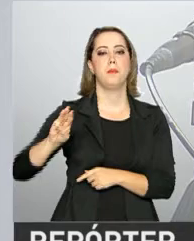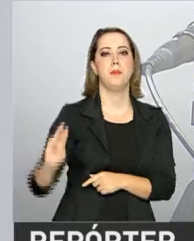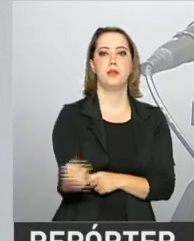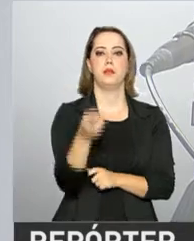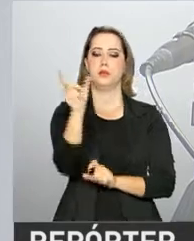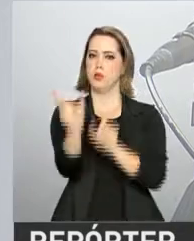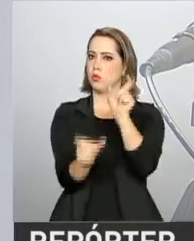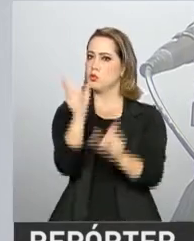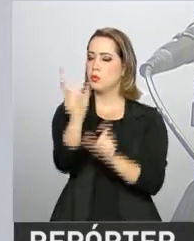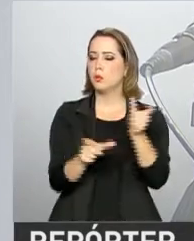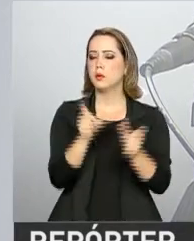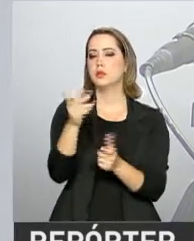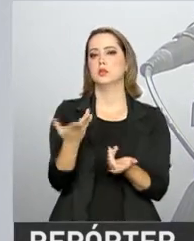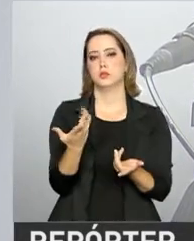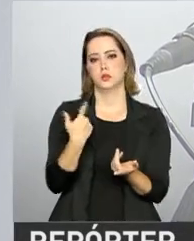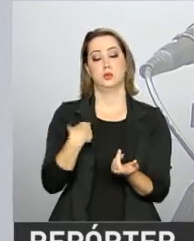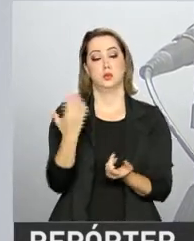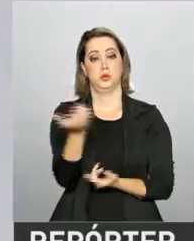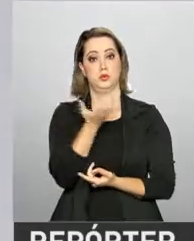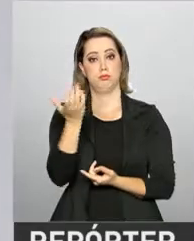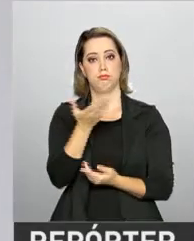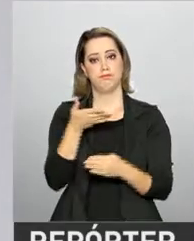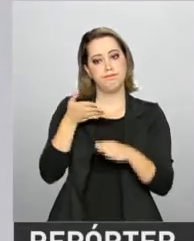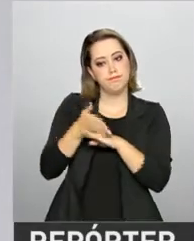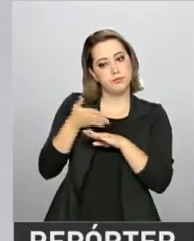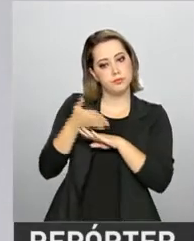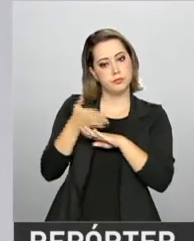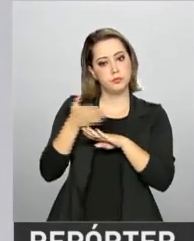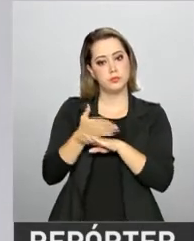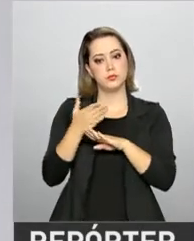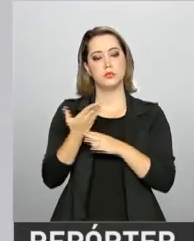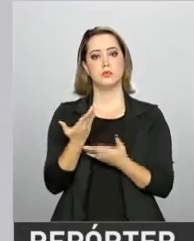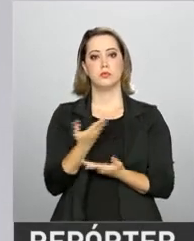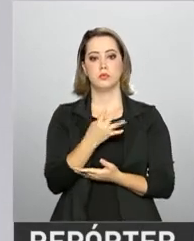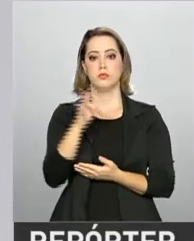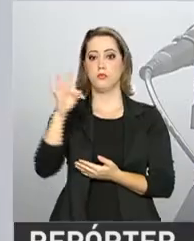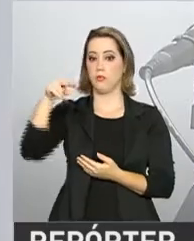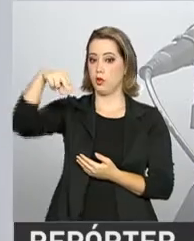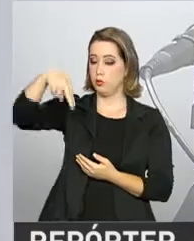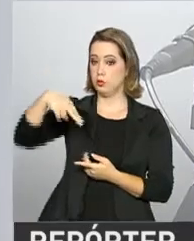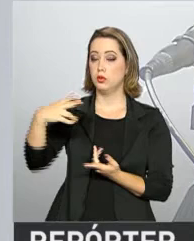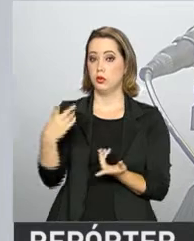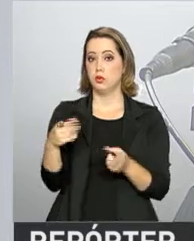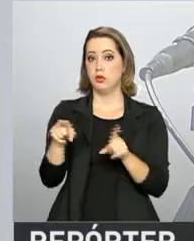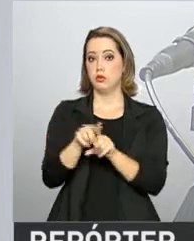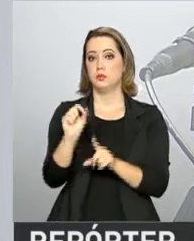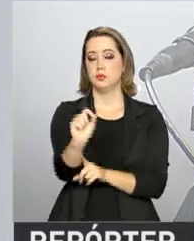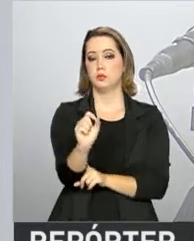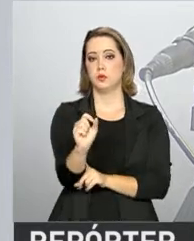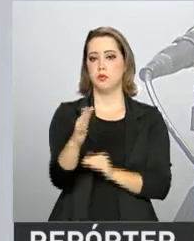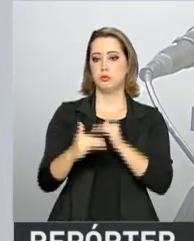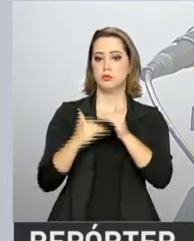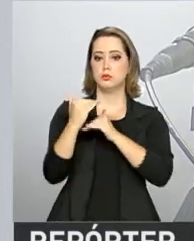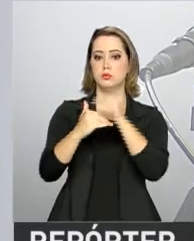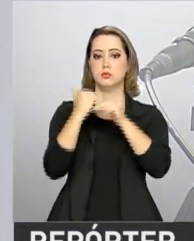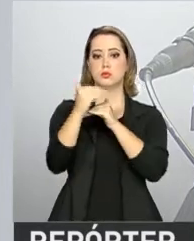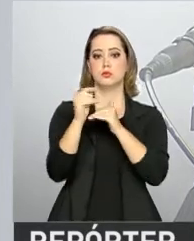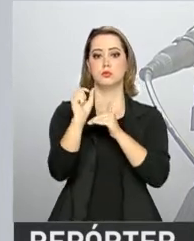1803 investidores estão cadastrados no programa tesouro direto esse crescimento né